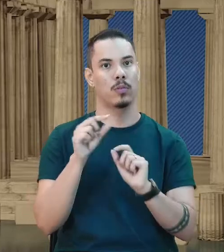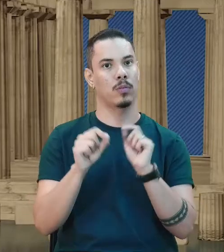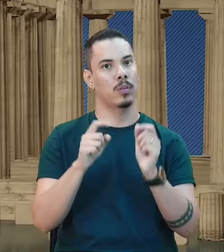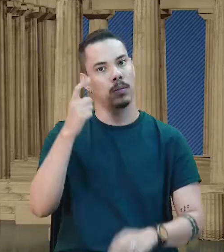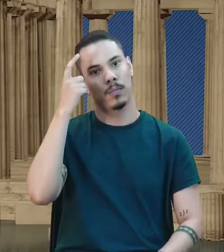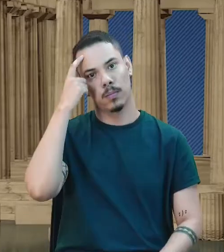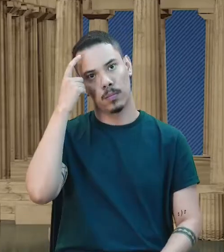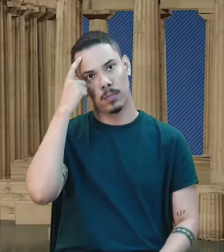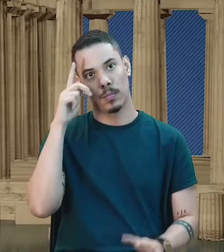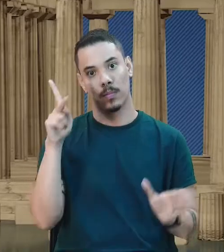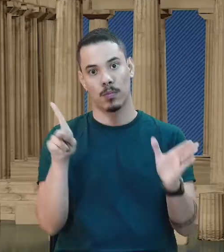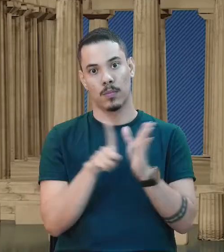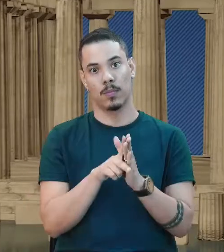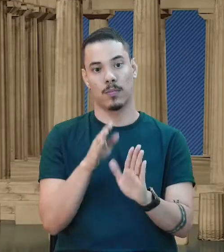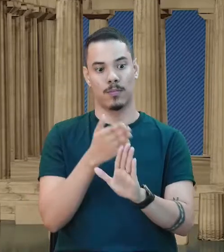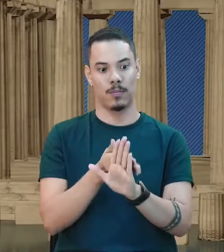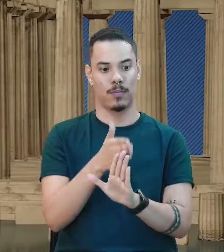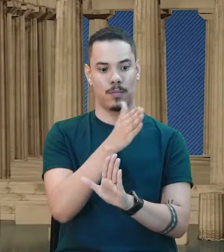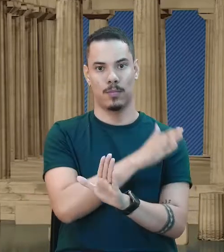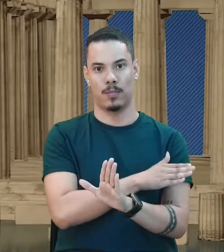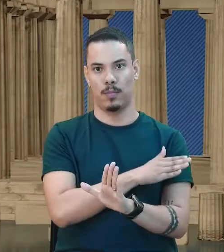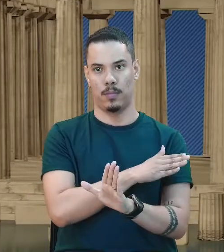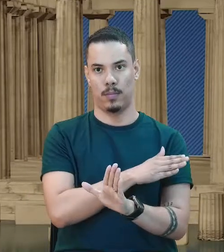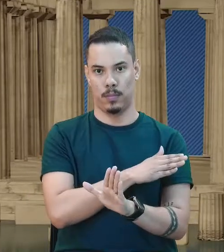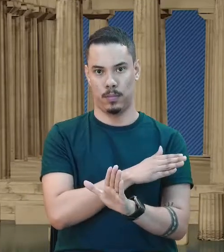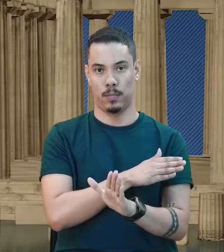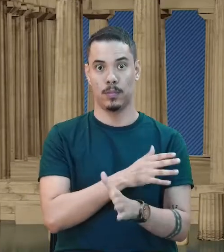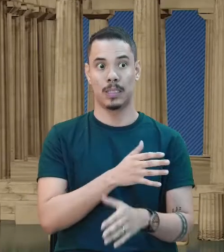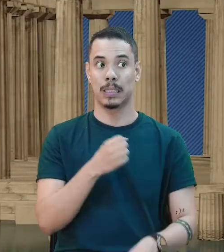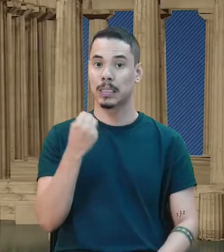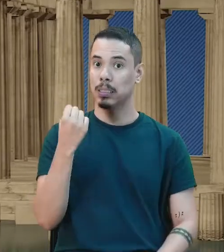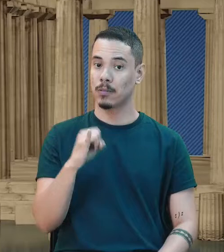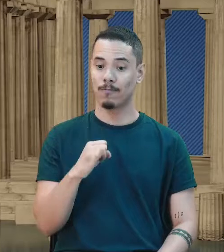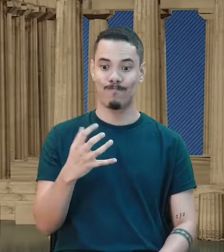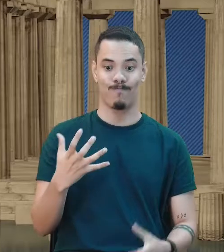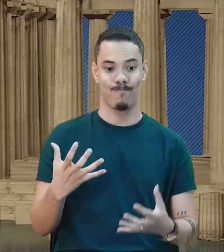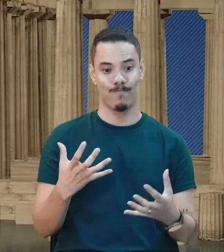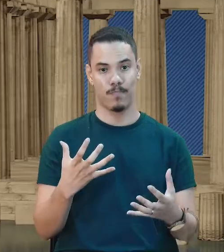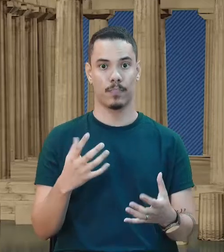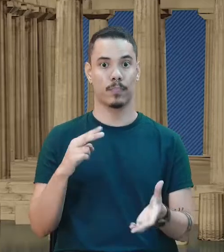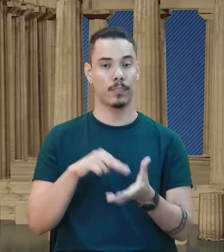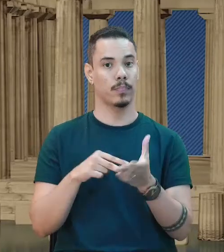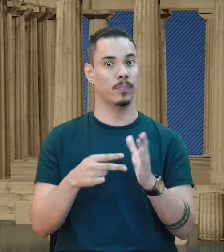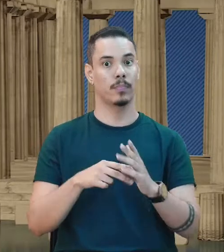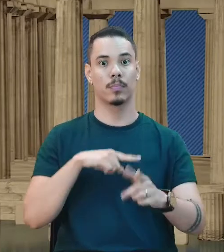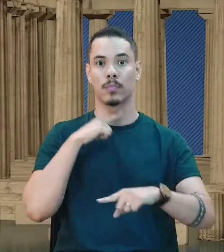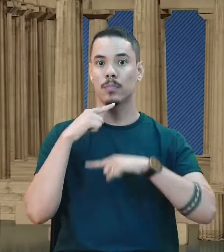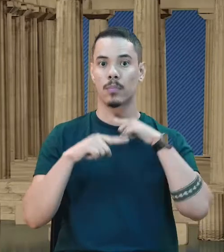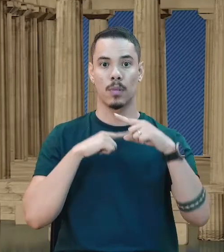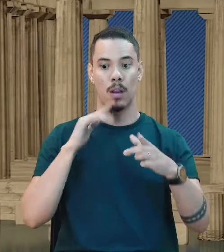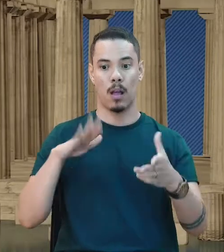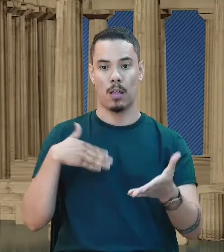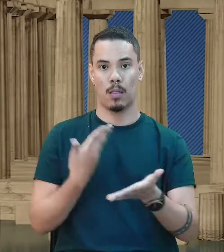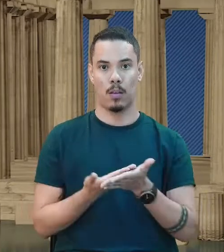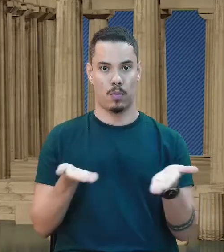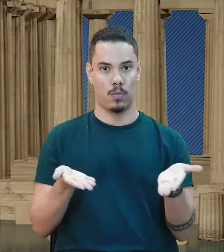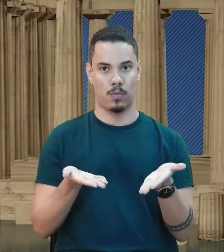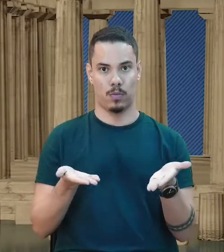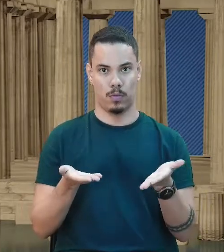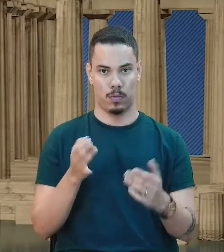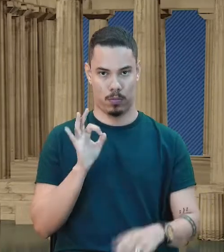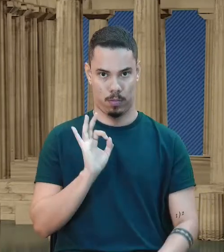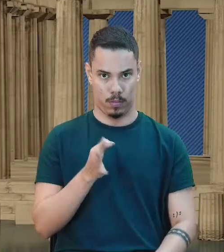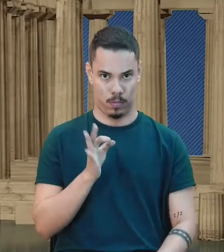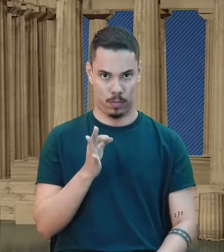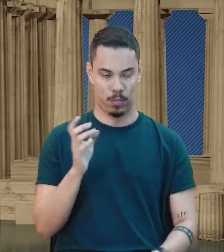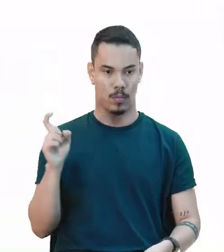pensamento que foi pensado lá atrás e que, querendo ou não, é uma fonte de questionamento até hoje em nossos dias. Vamos